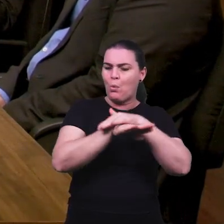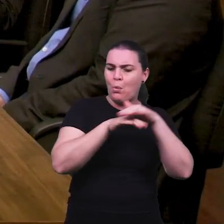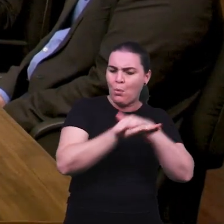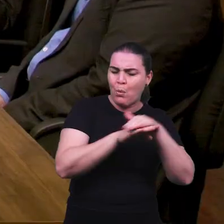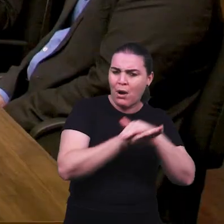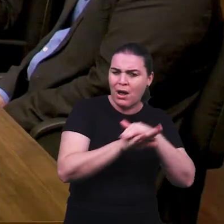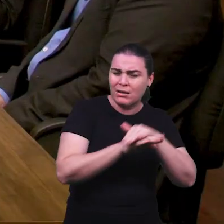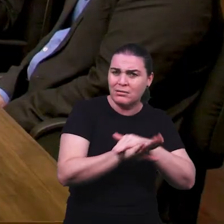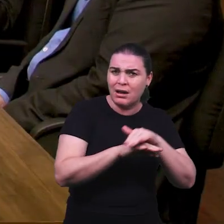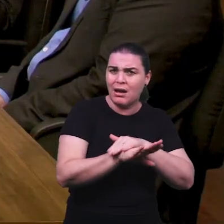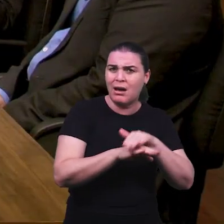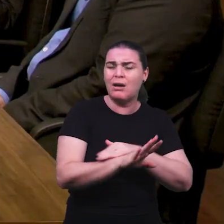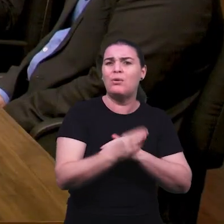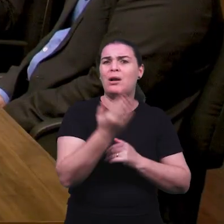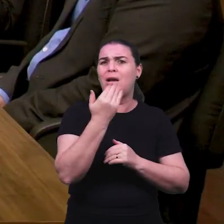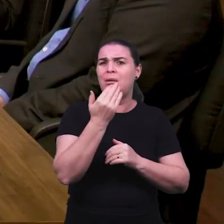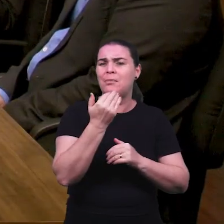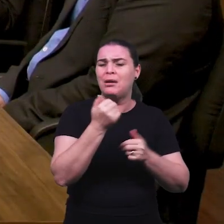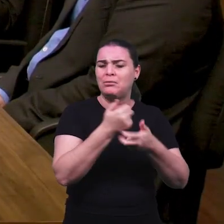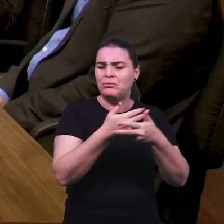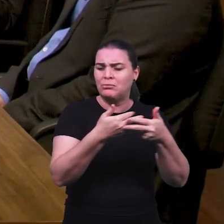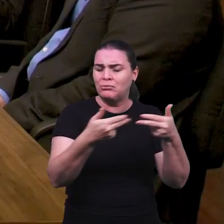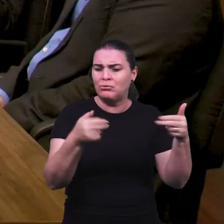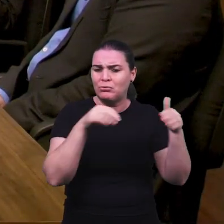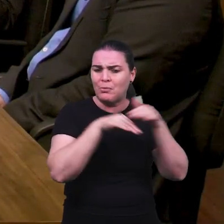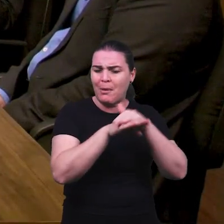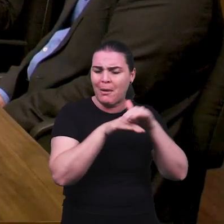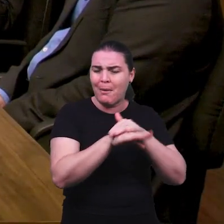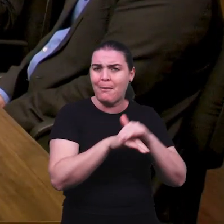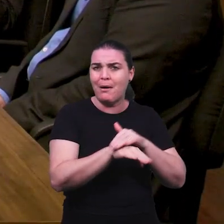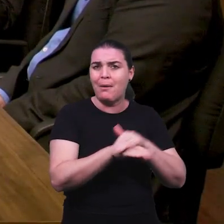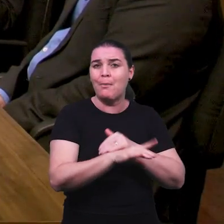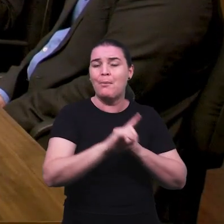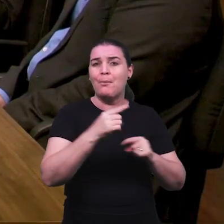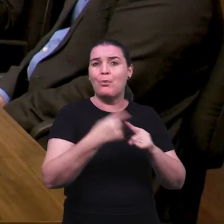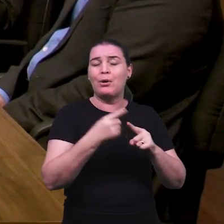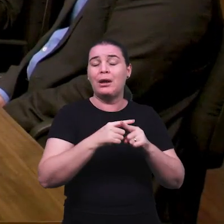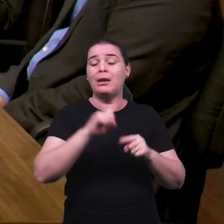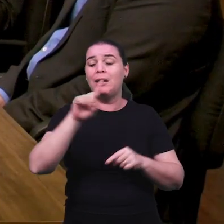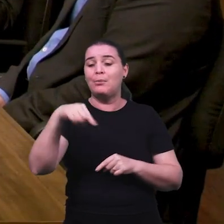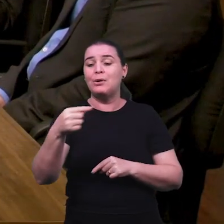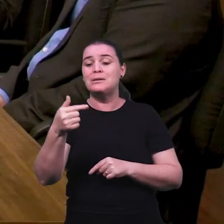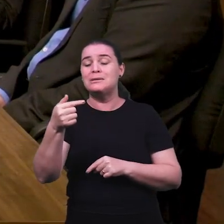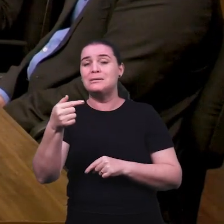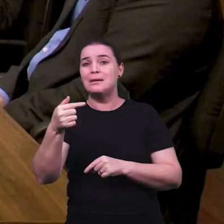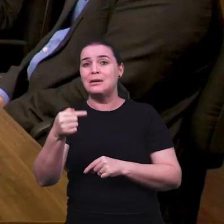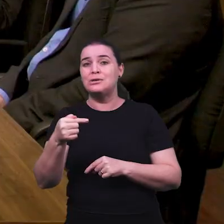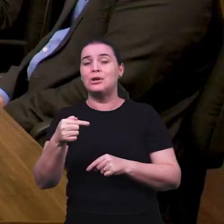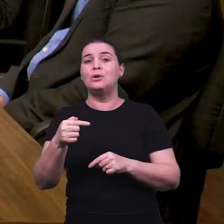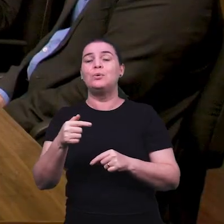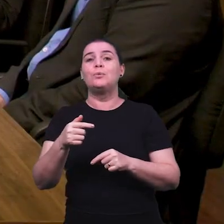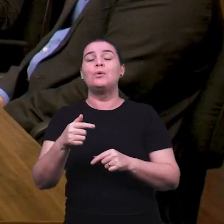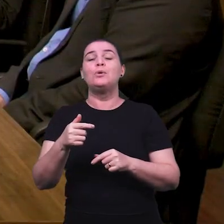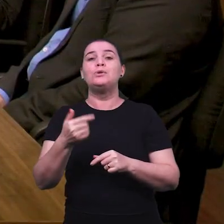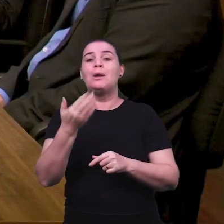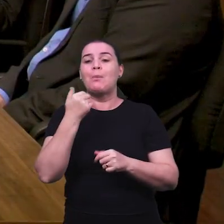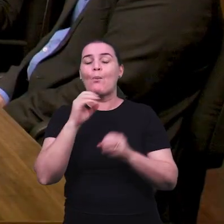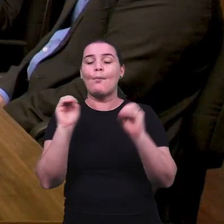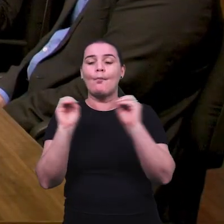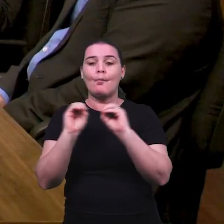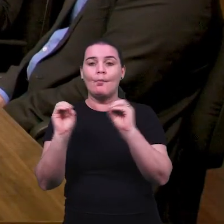coisas possíveis, vários alimentos possíveis ali, porque haveria depois 7 anos de seca. Então, por certo, eles